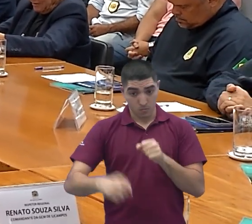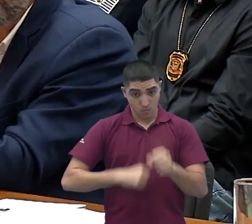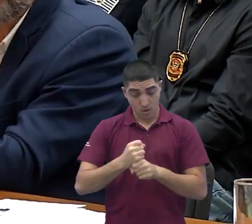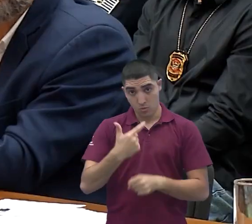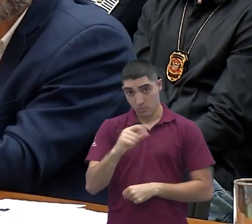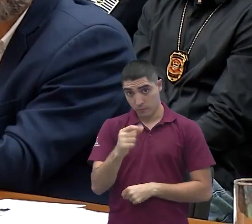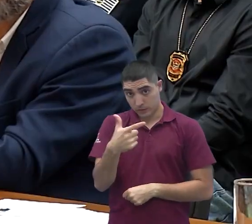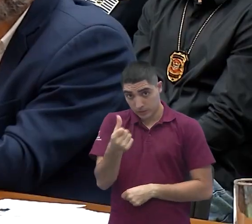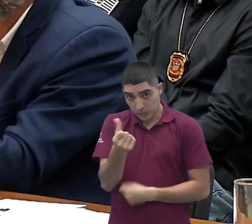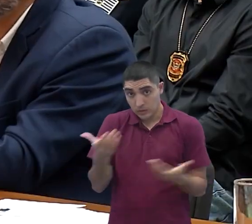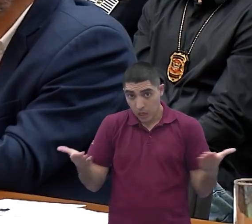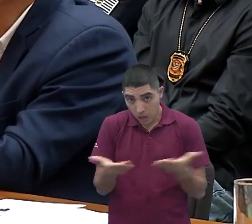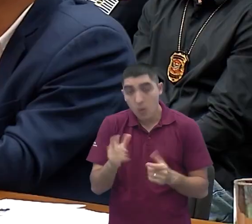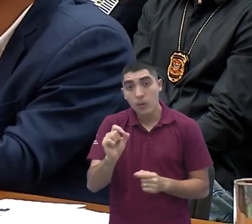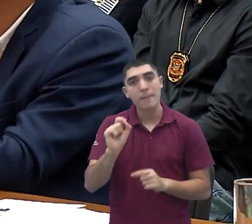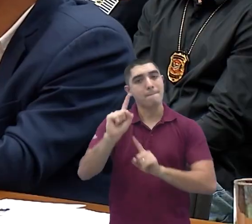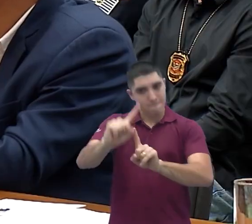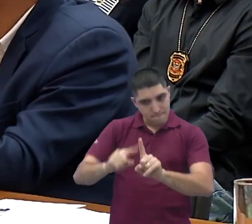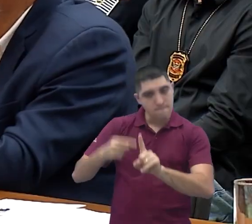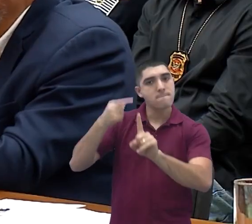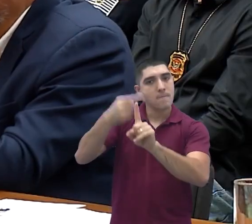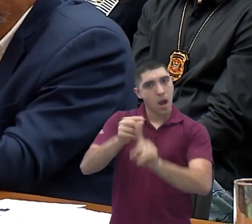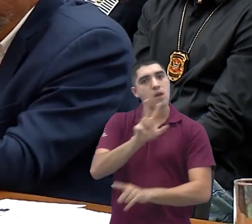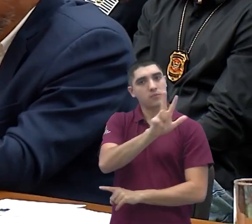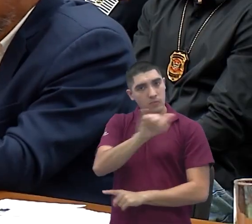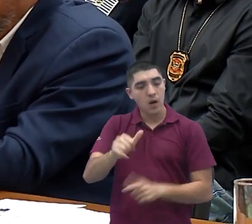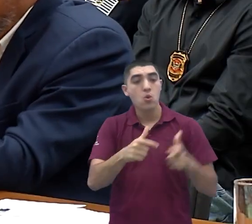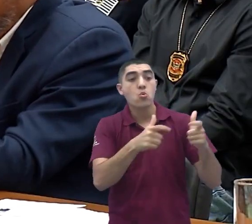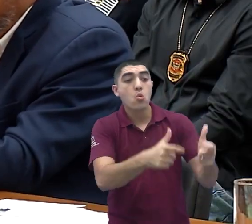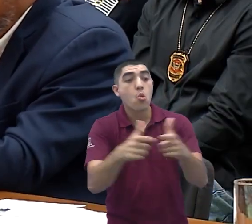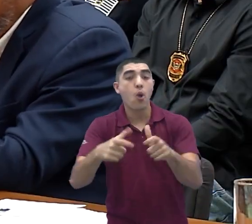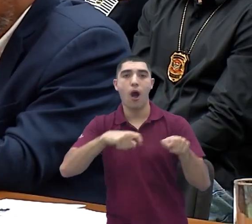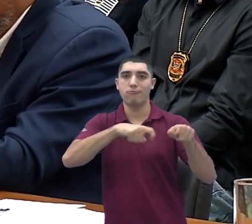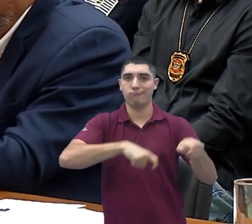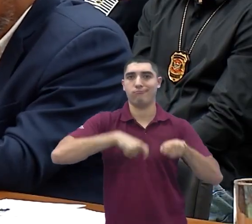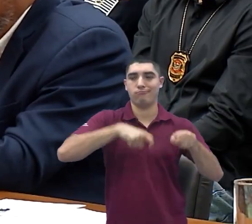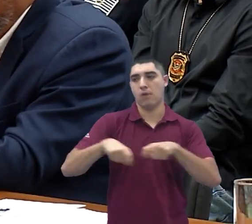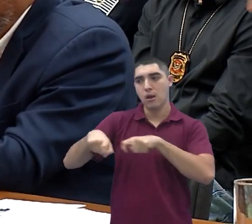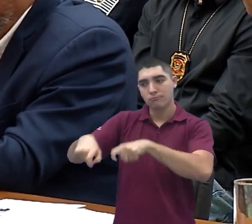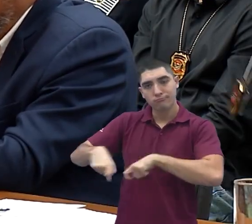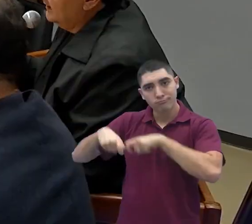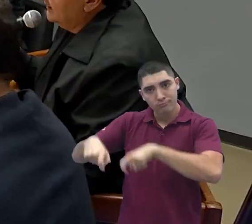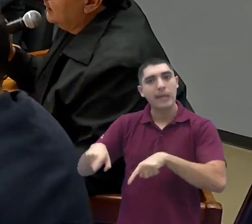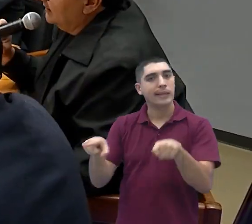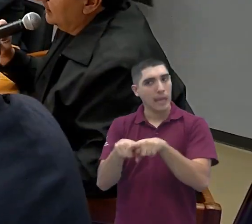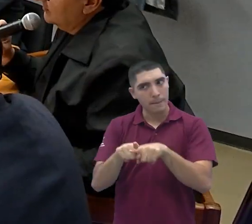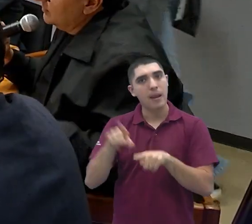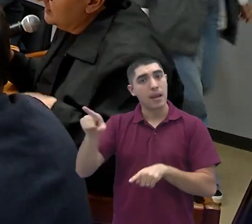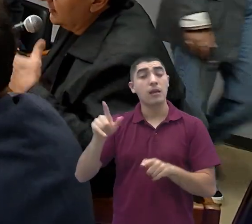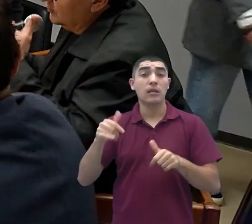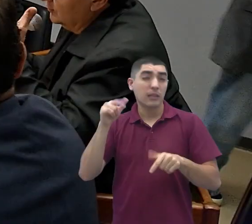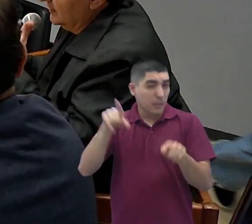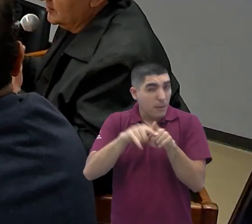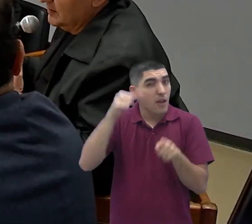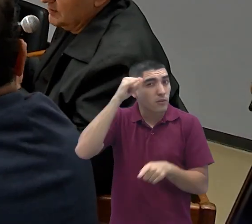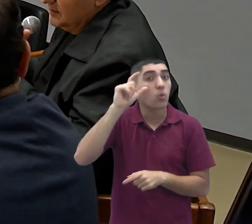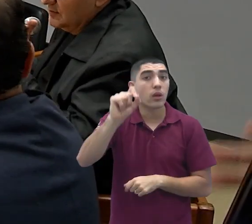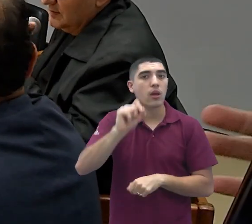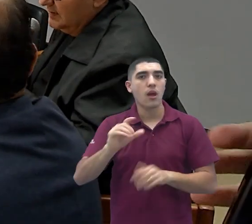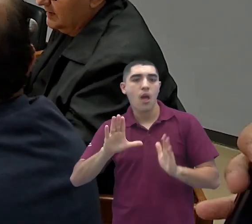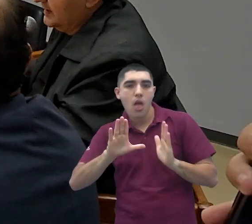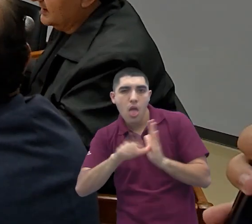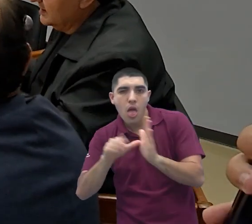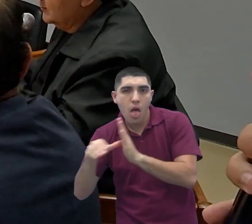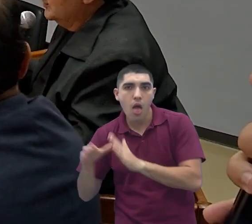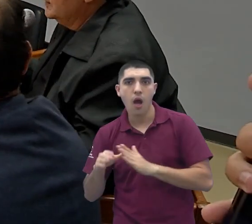para 2026 inclui o reforço do monitoramento nas zonas rurais e o combate aos crimes